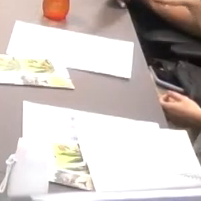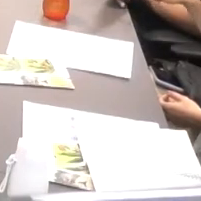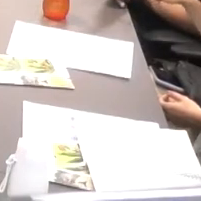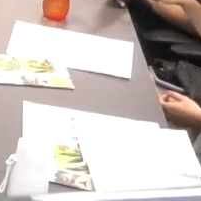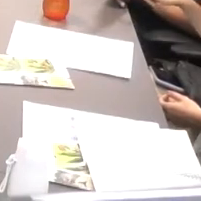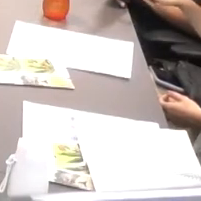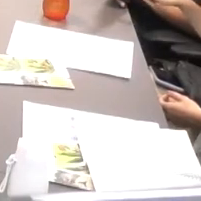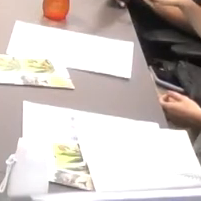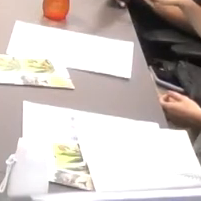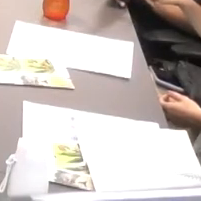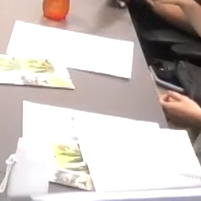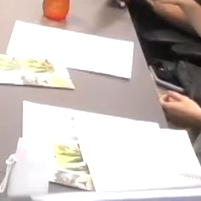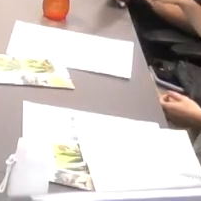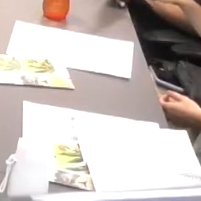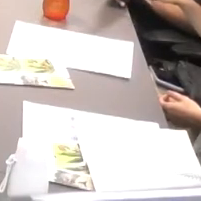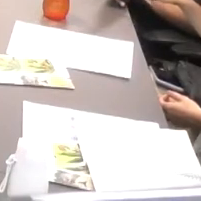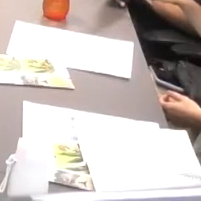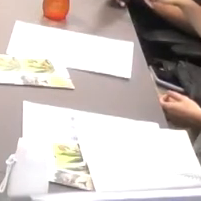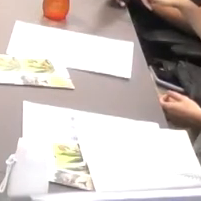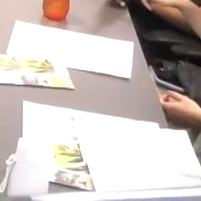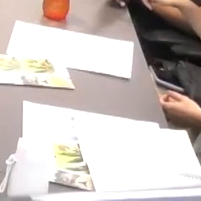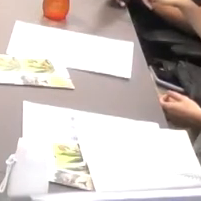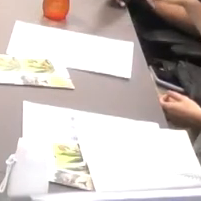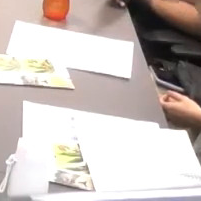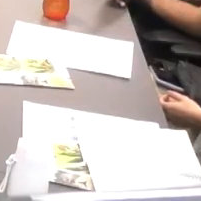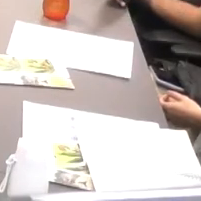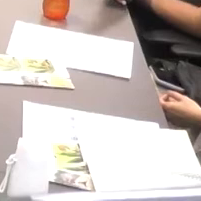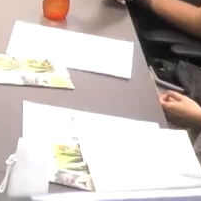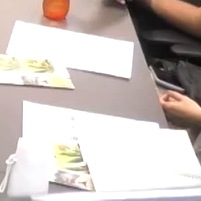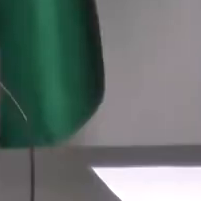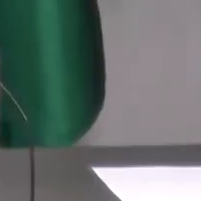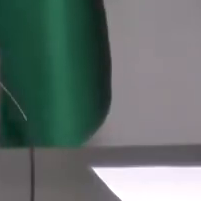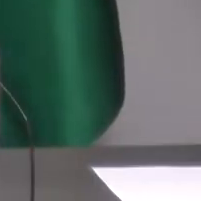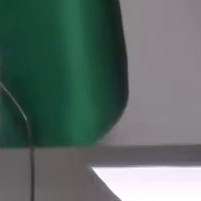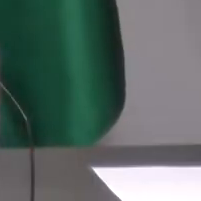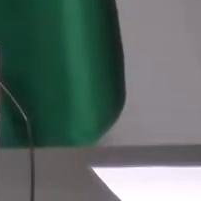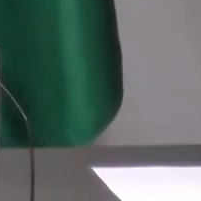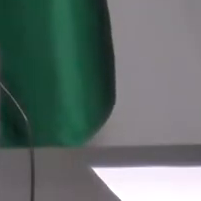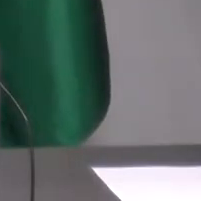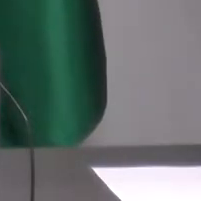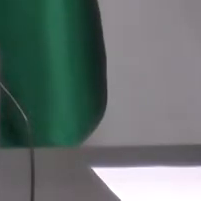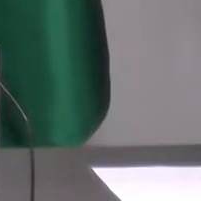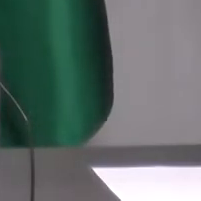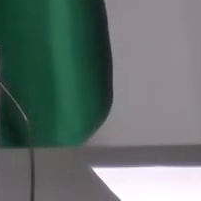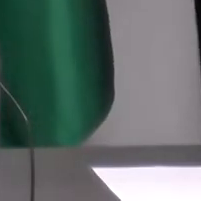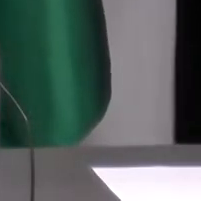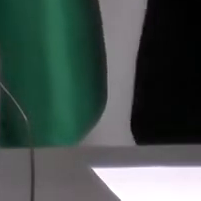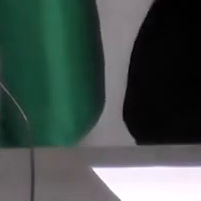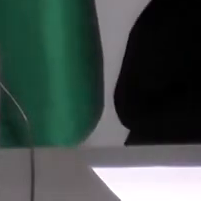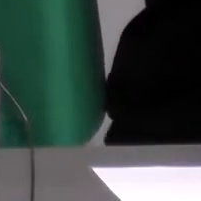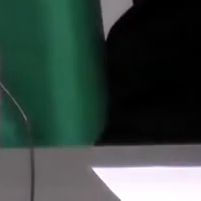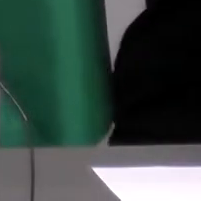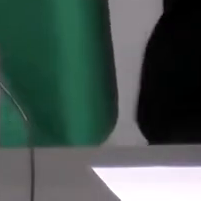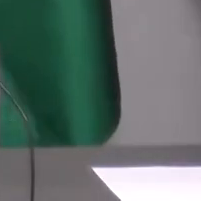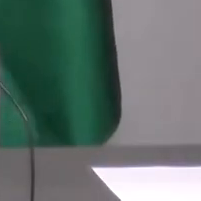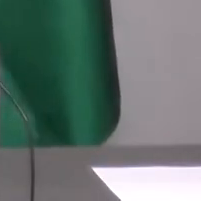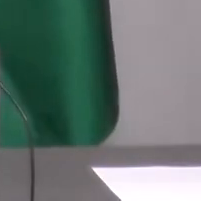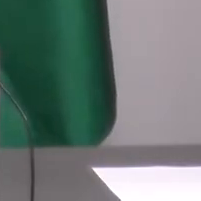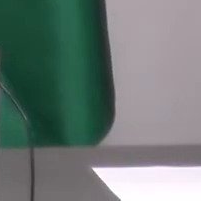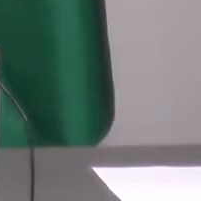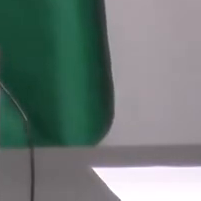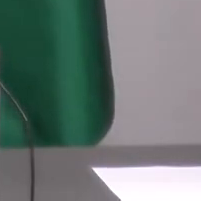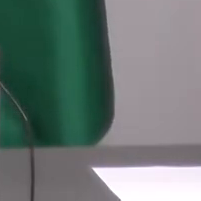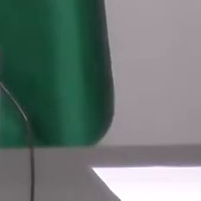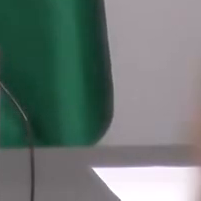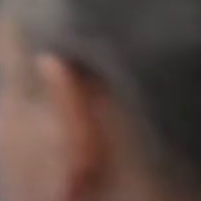Brasil pode ser aqui do meu lado depois vamos chamar Carolina Freitas da reforma